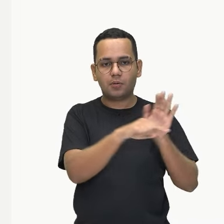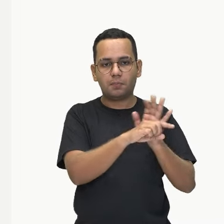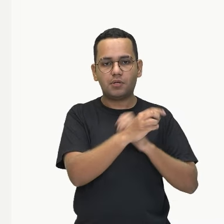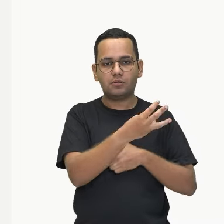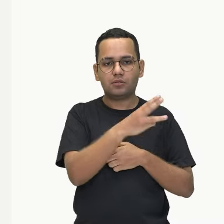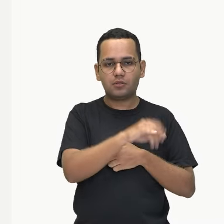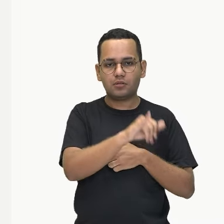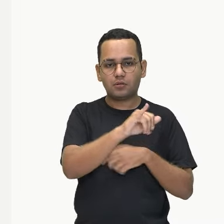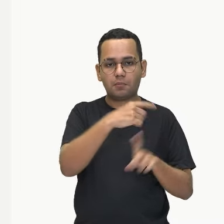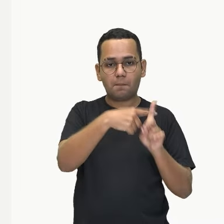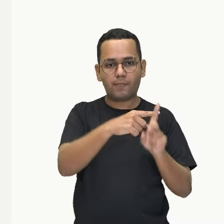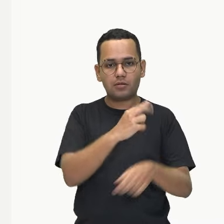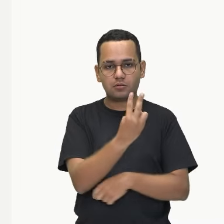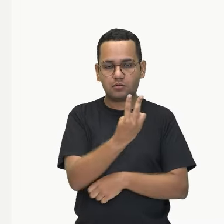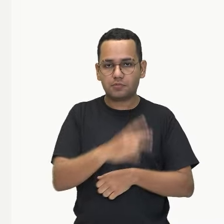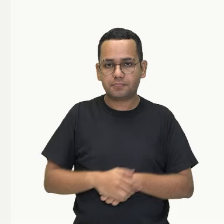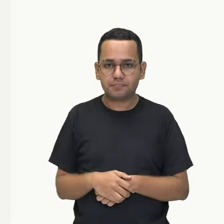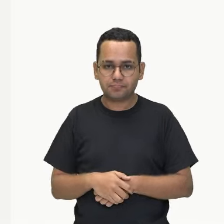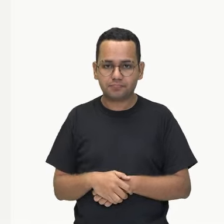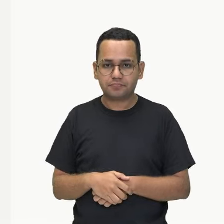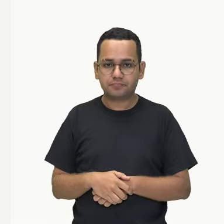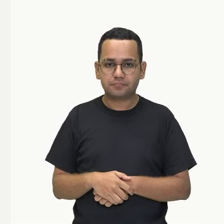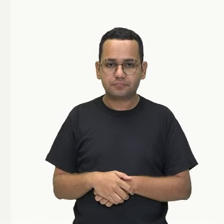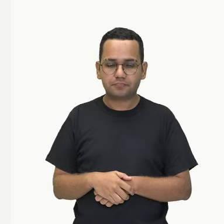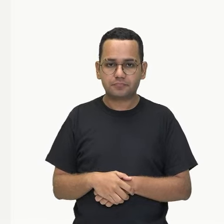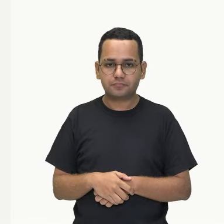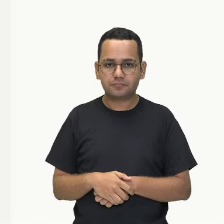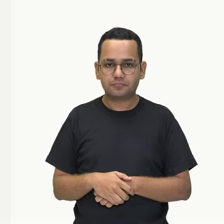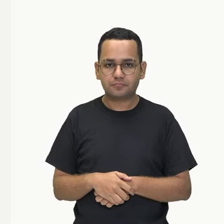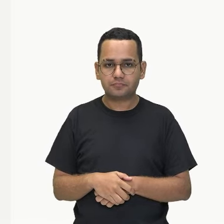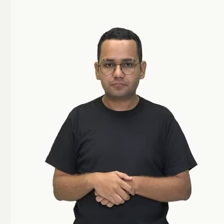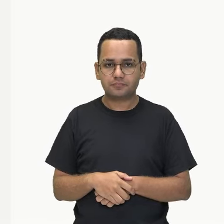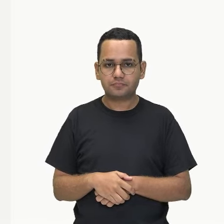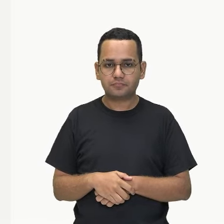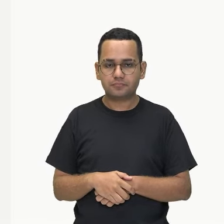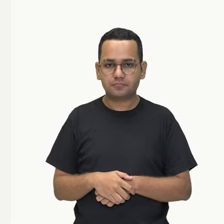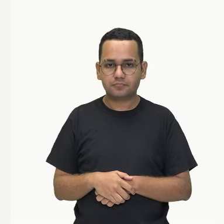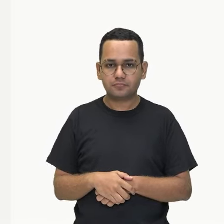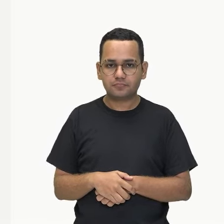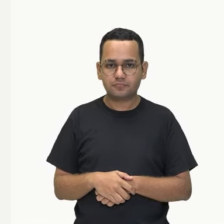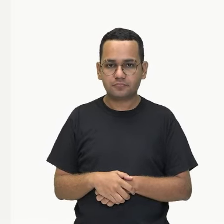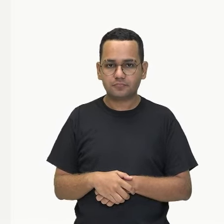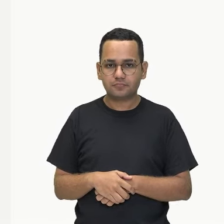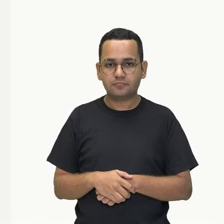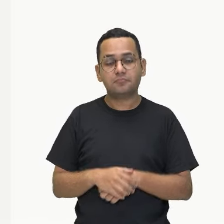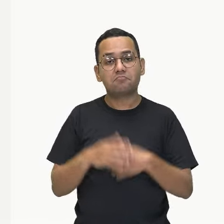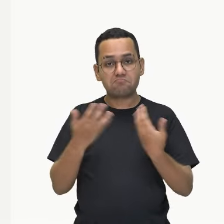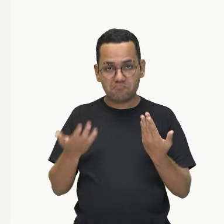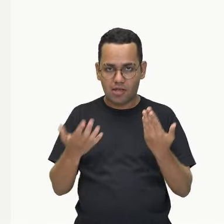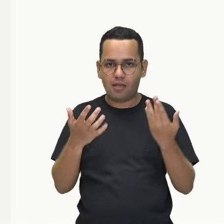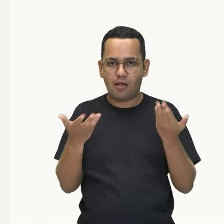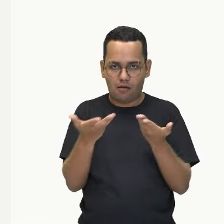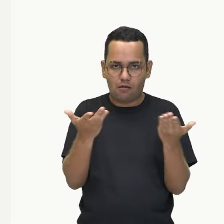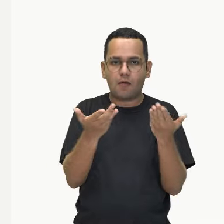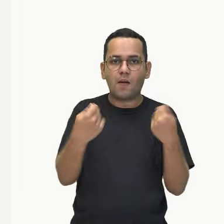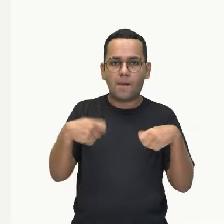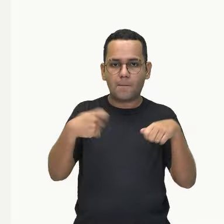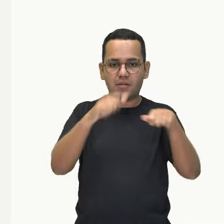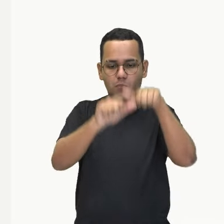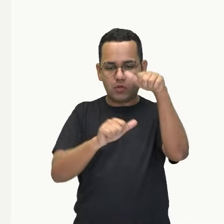menos 3y mais 2. Nosso segundo polinômio faz o joguinho de